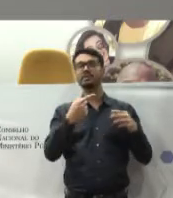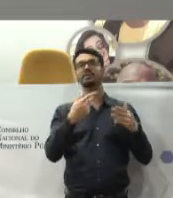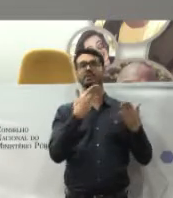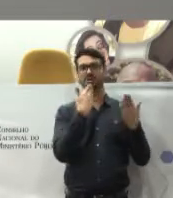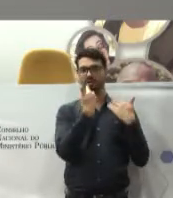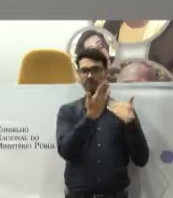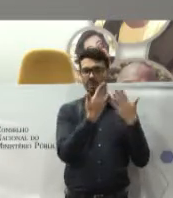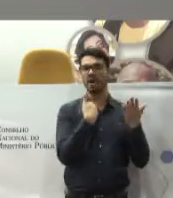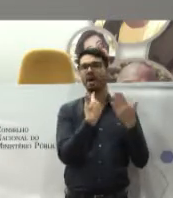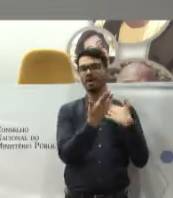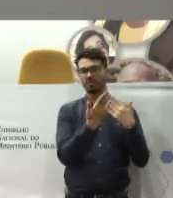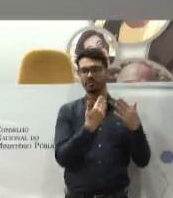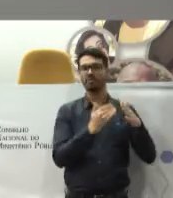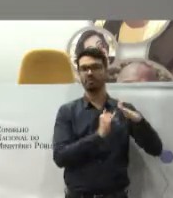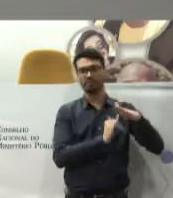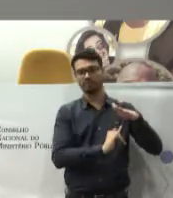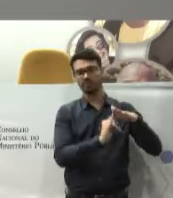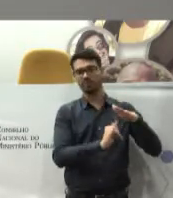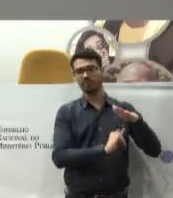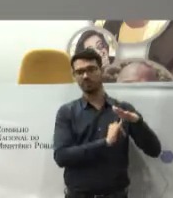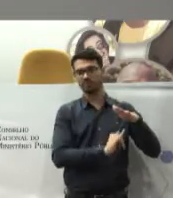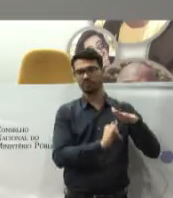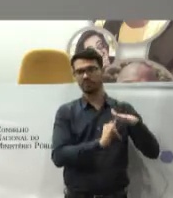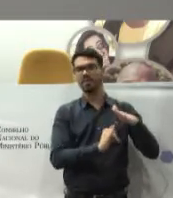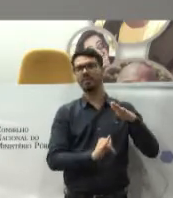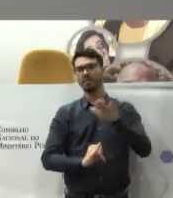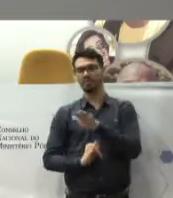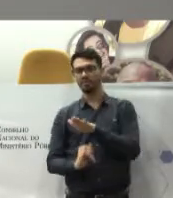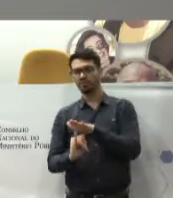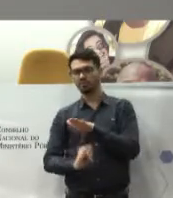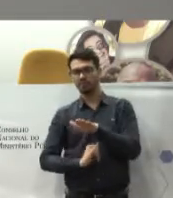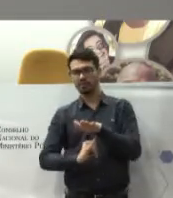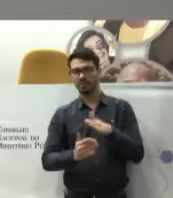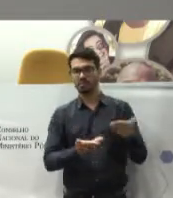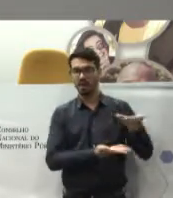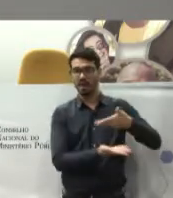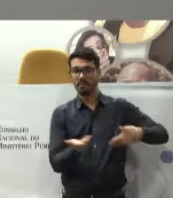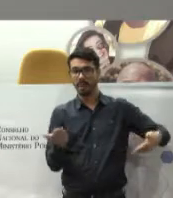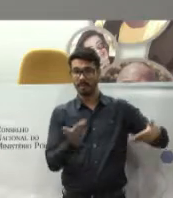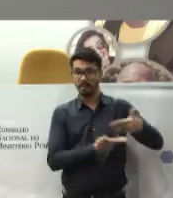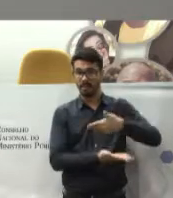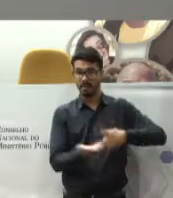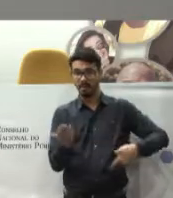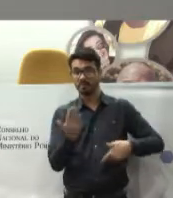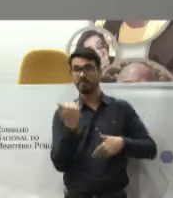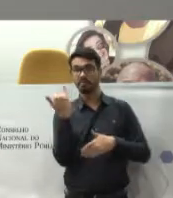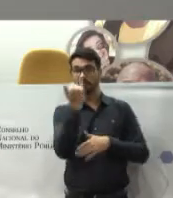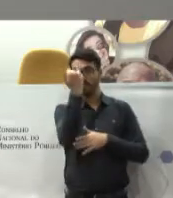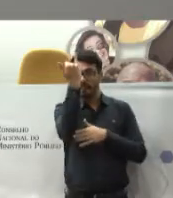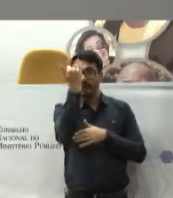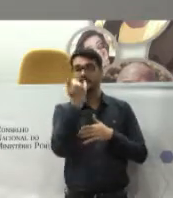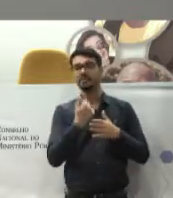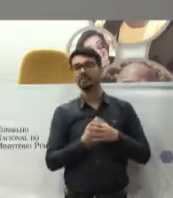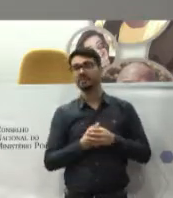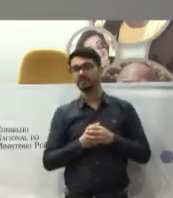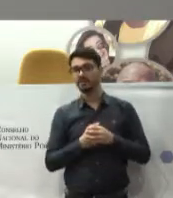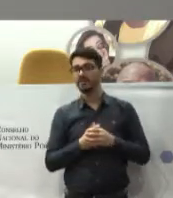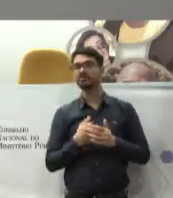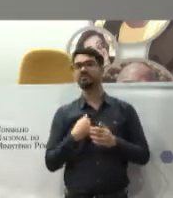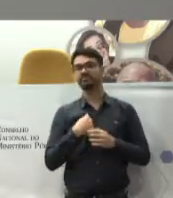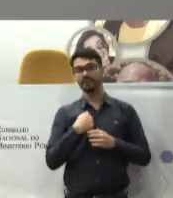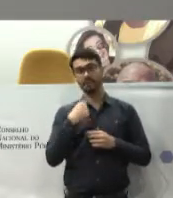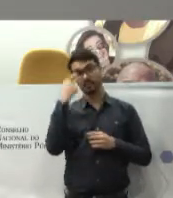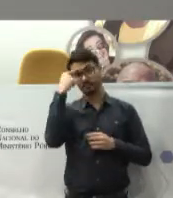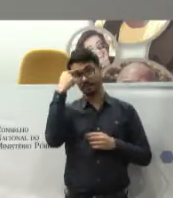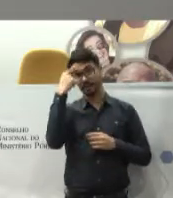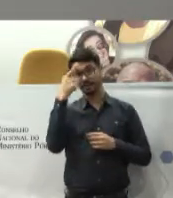diálogo interinstitucional, ele é muito importante, e de perceber que, a cada dia, eu acho que nós estamos